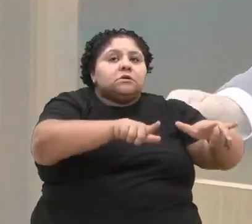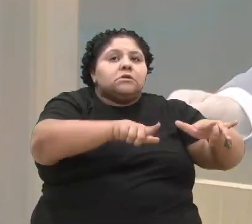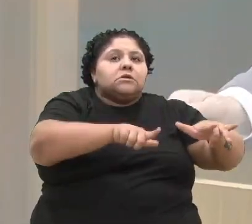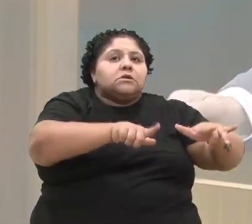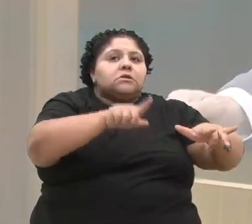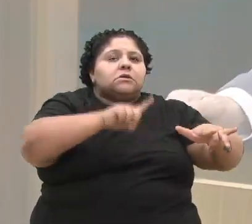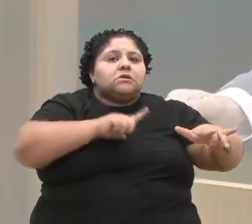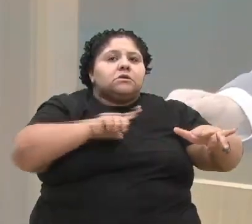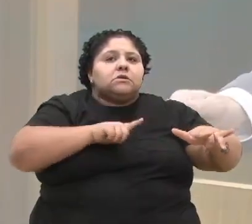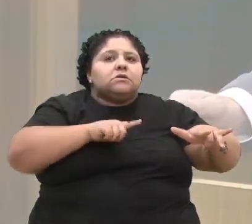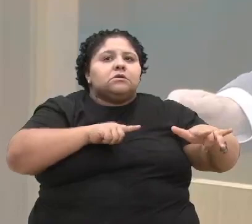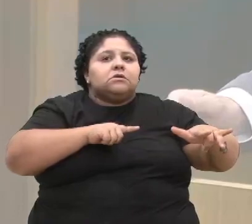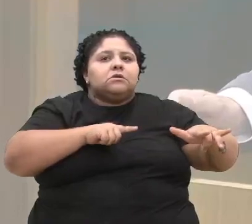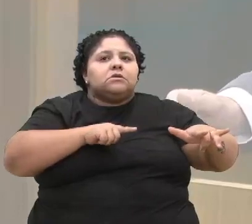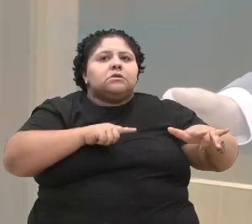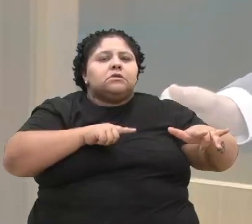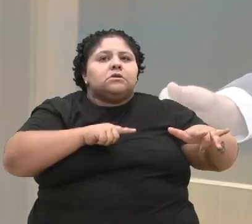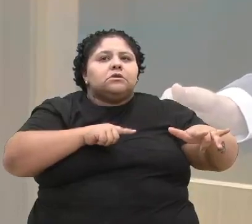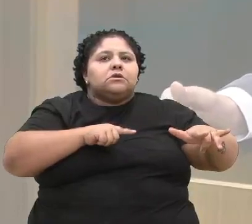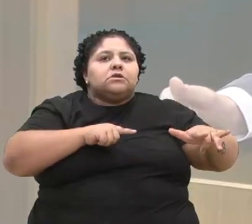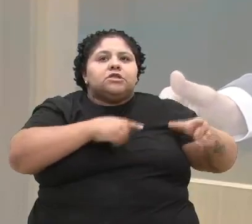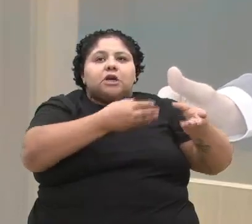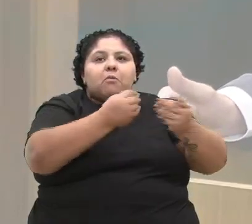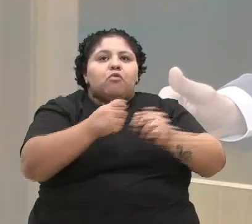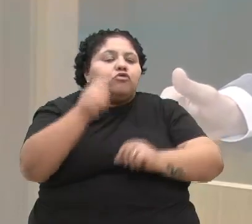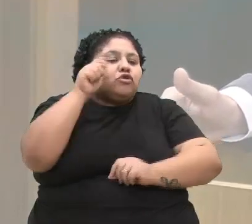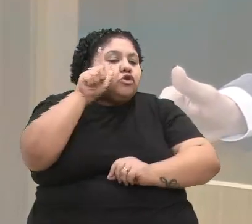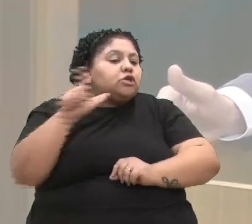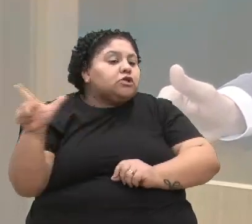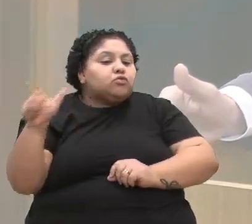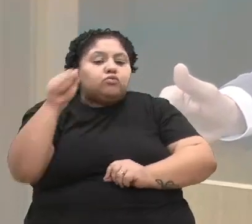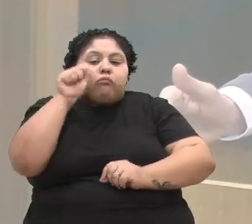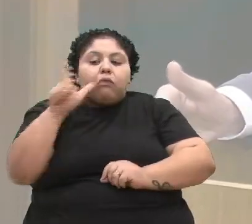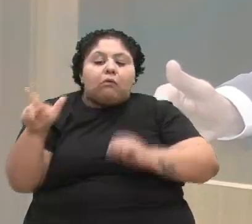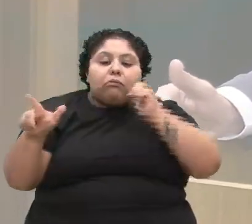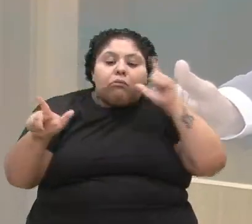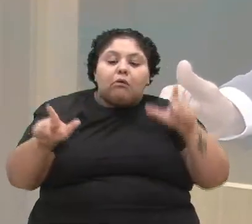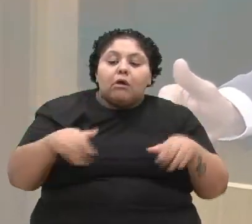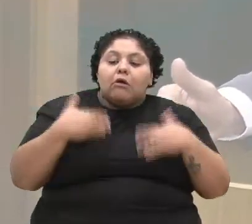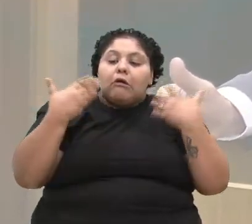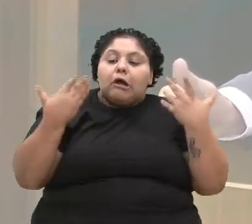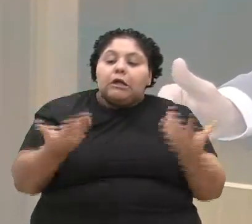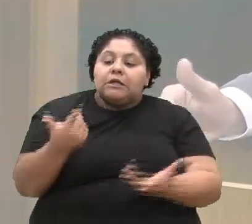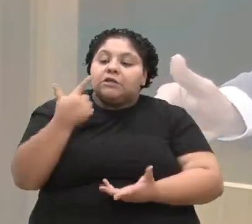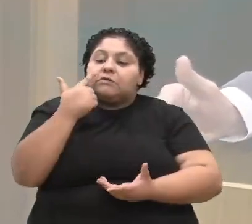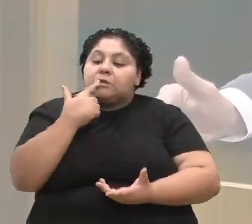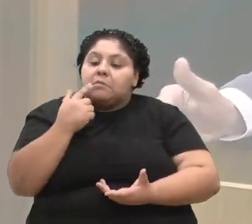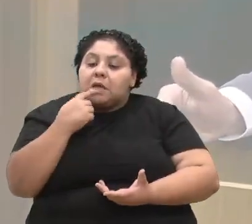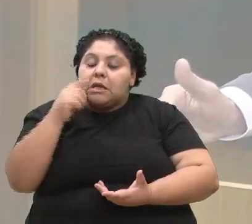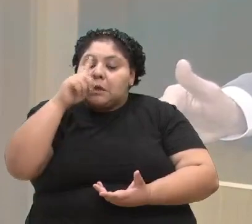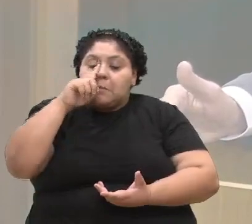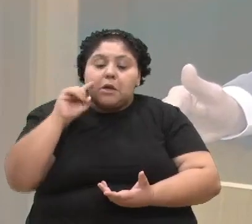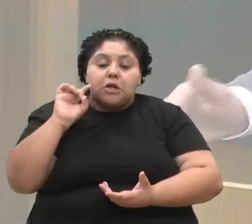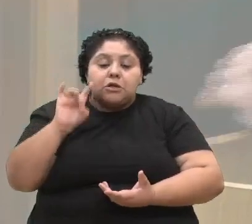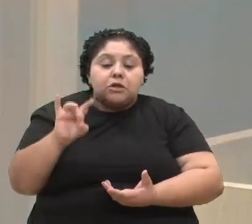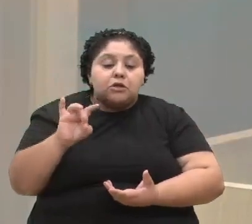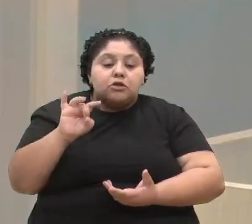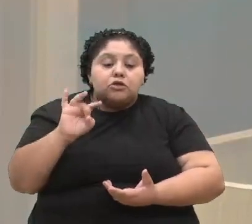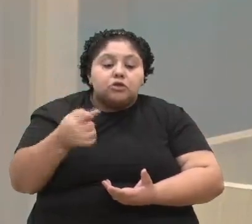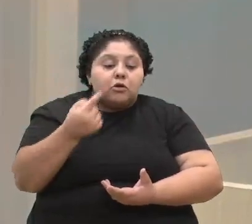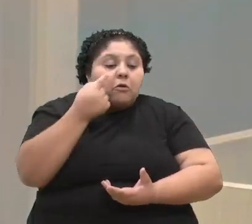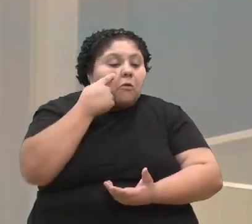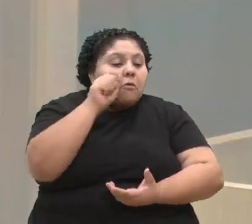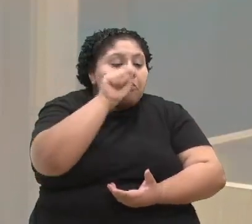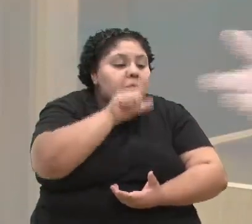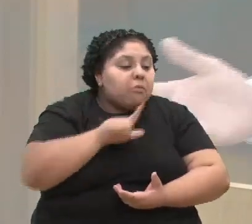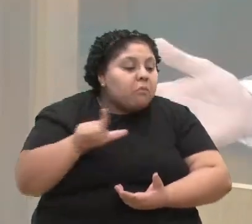bolinha azul lá para botar nas pulseiras, e eu pedi, cadê as vermelhas, amarelas, verdes? Eu estou vendo azul. Daí eles se apavoraram e começaram a procurar